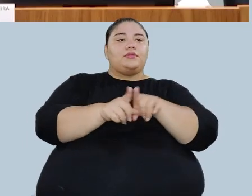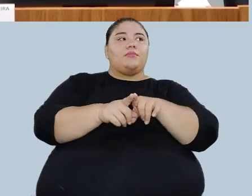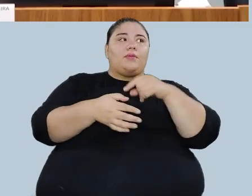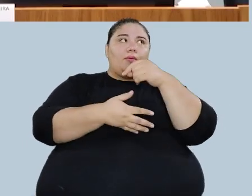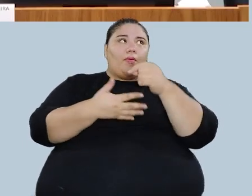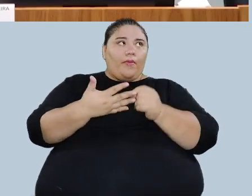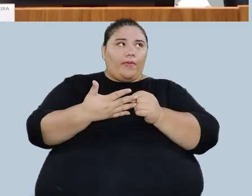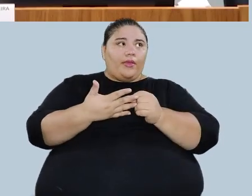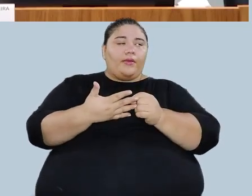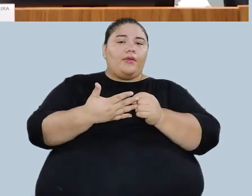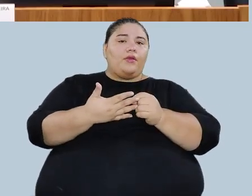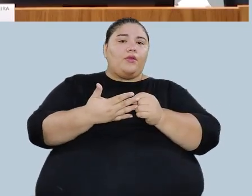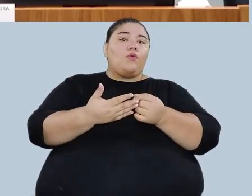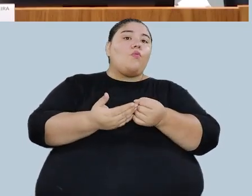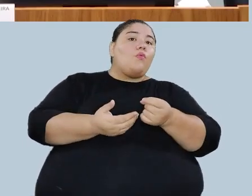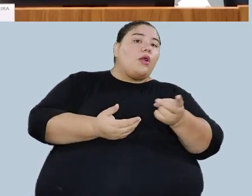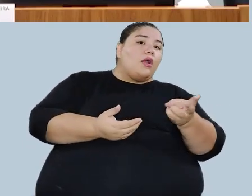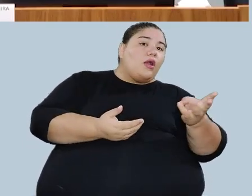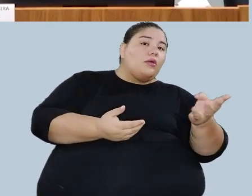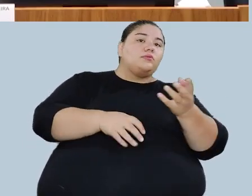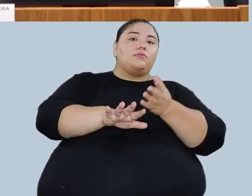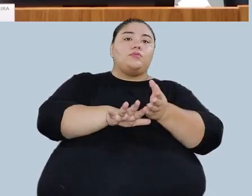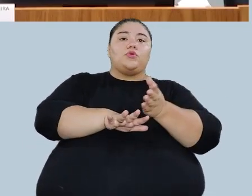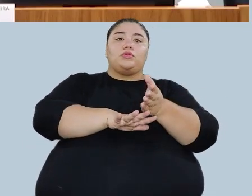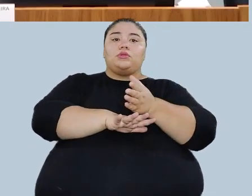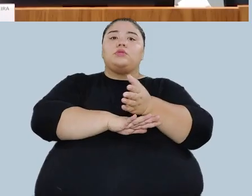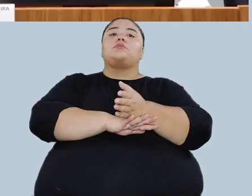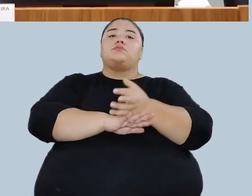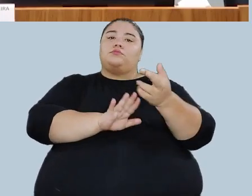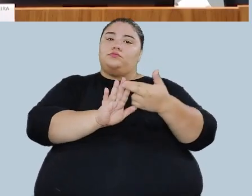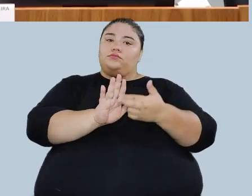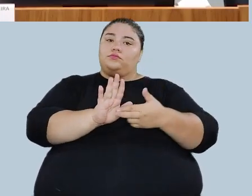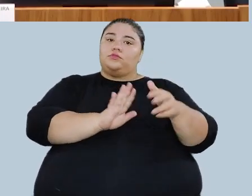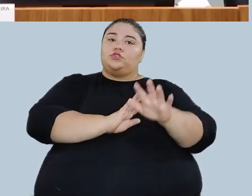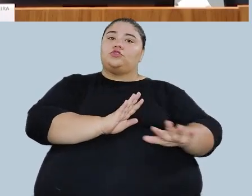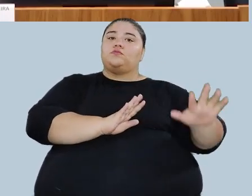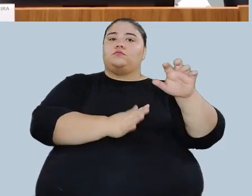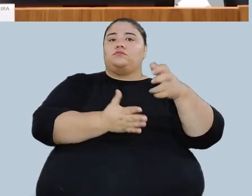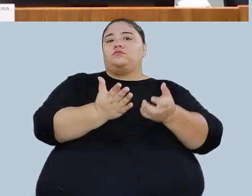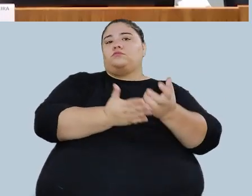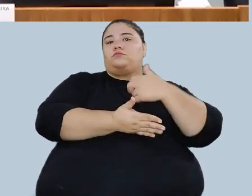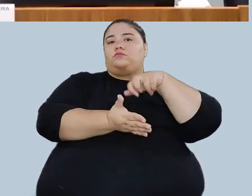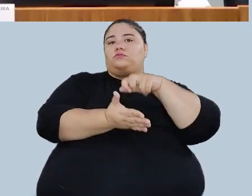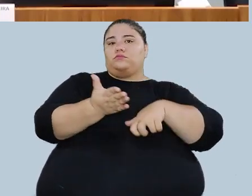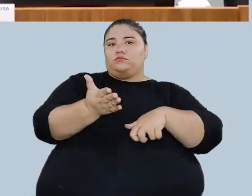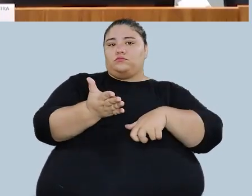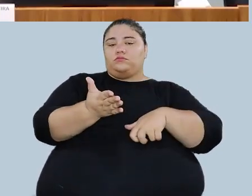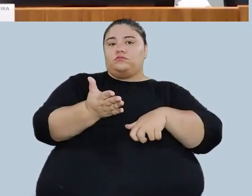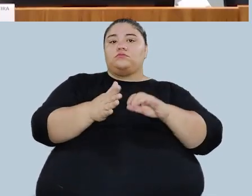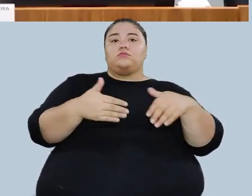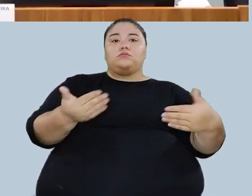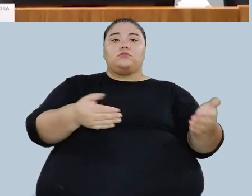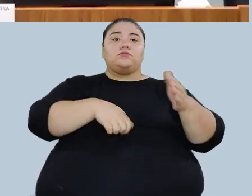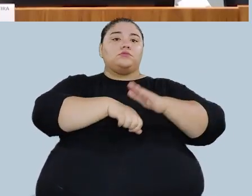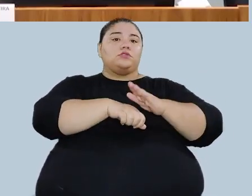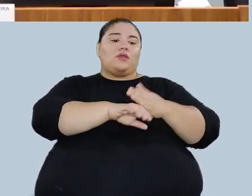demarcadas e quanto que as demais modalidades estarão sob o regime geral de tributação. Então, o regime geral de tributação ele